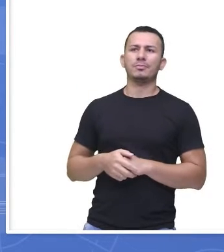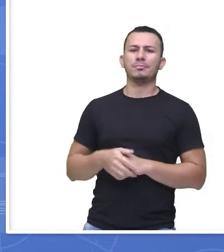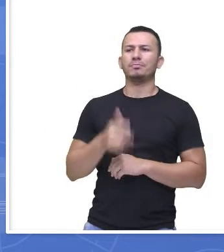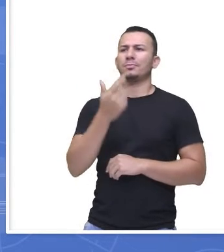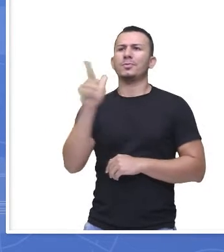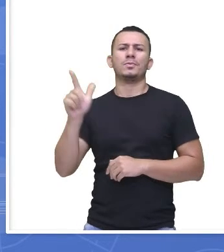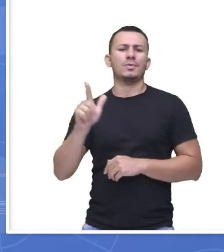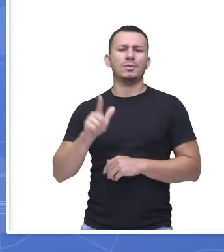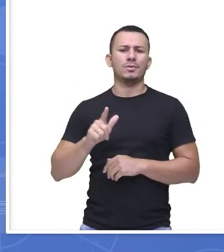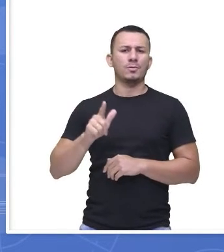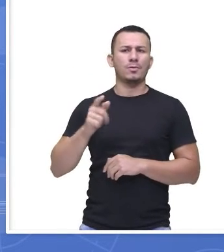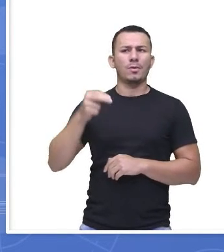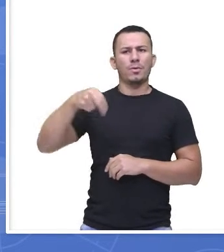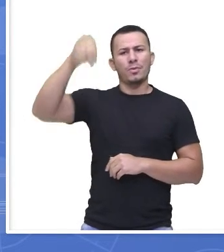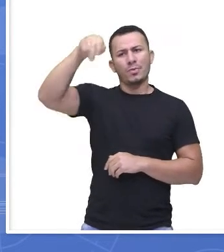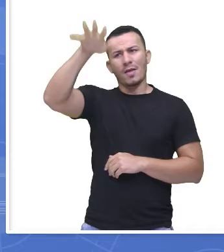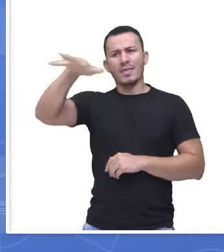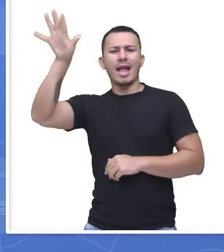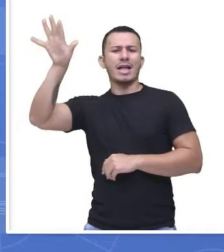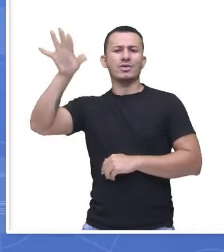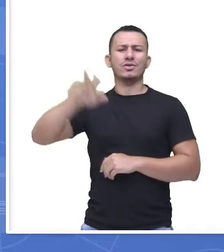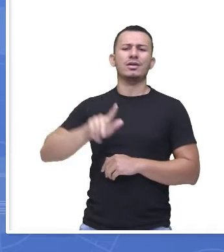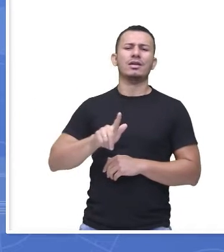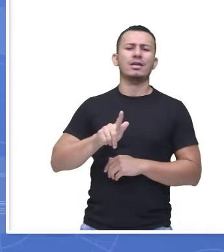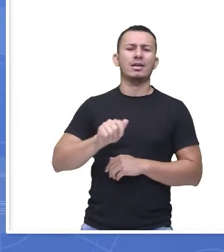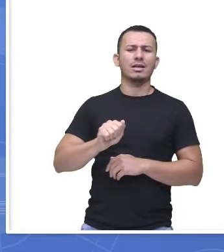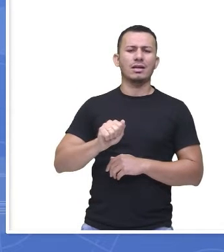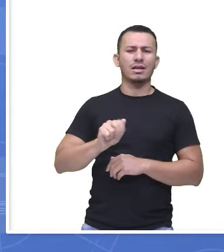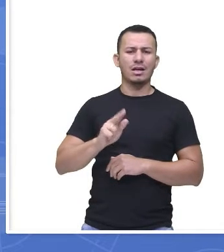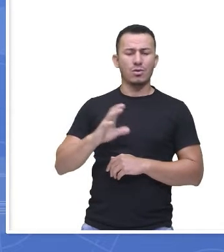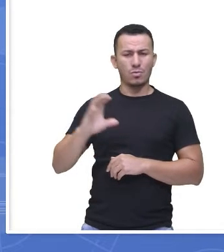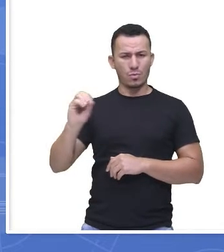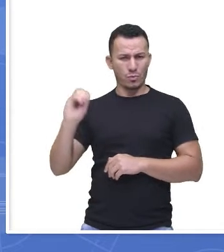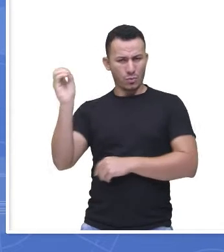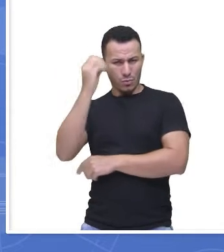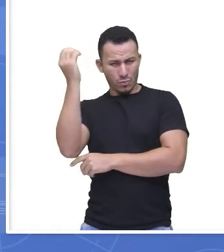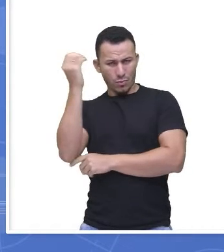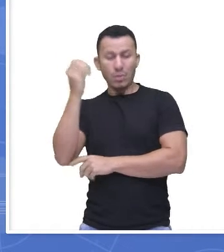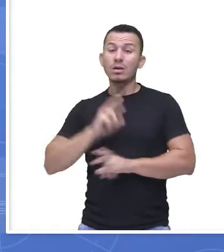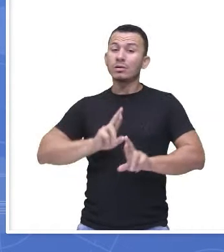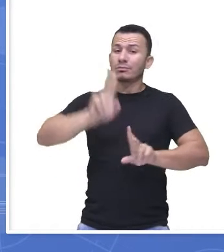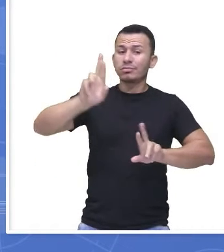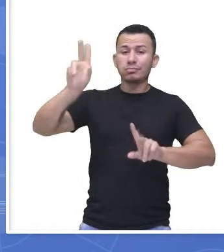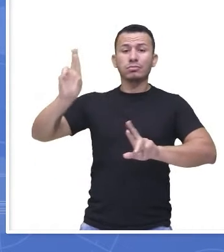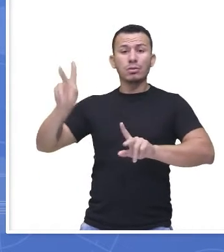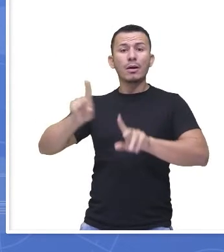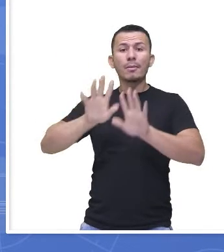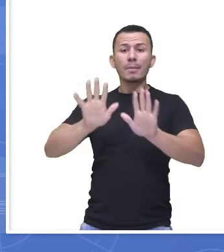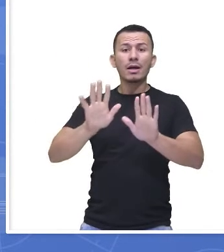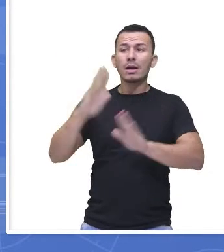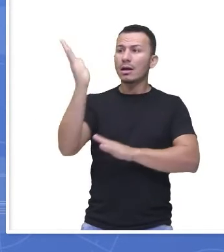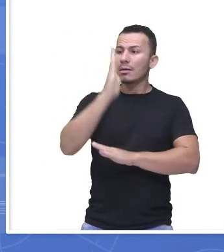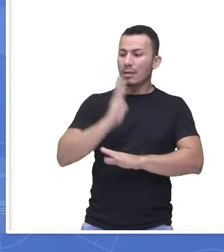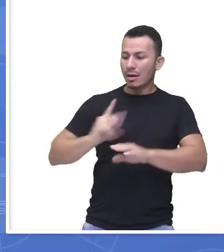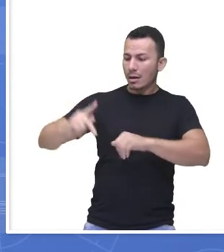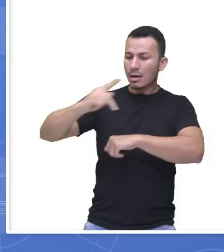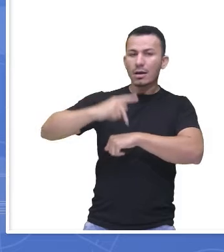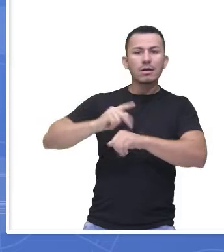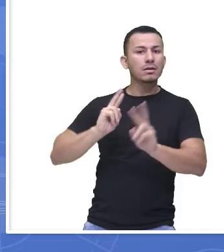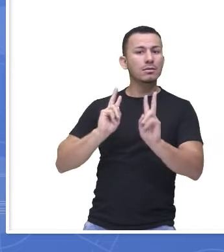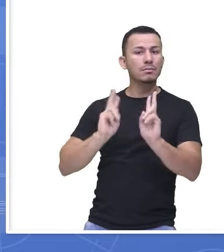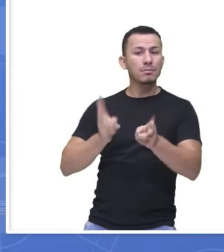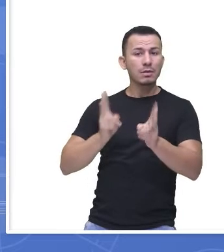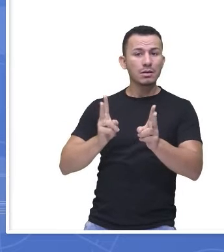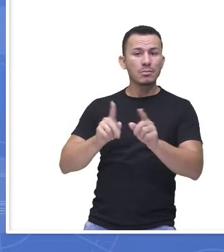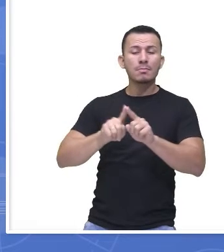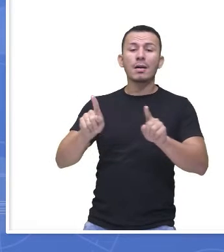é diferente de um nordestino. Veja, mesmo nós vivendo no mesmo país, tendo uma cultura geral brasileira,